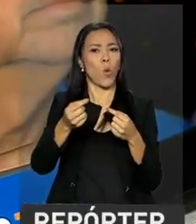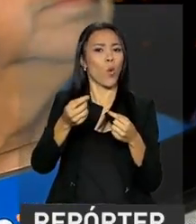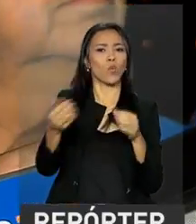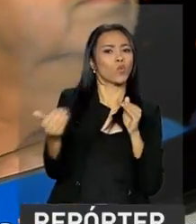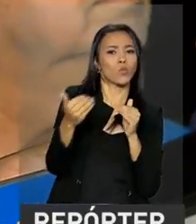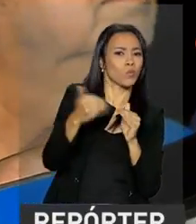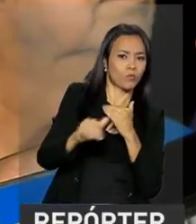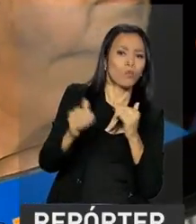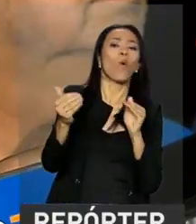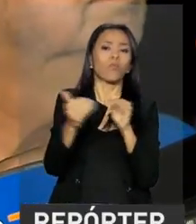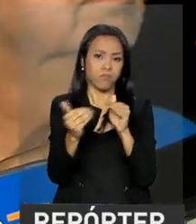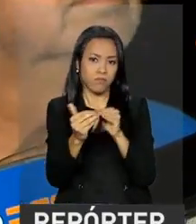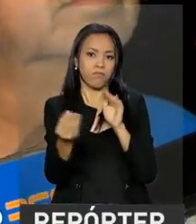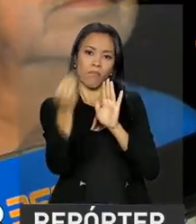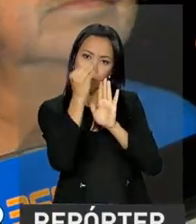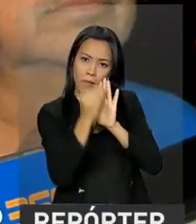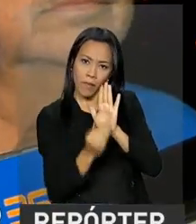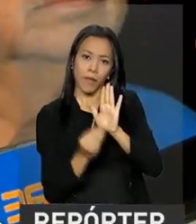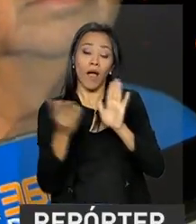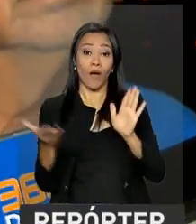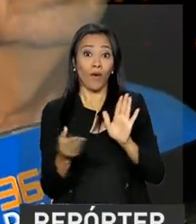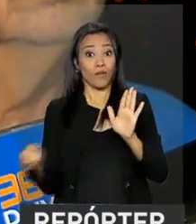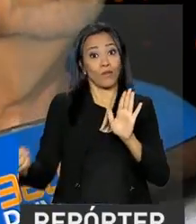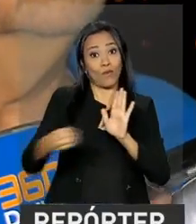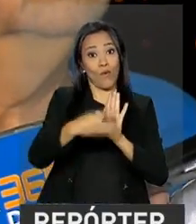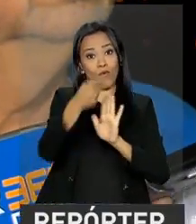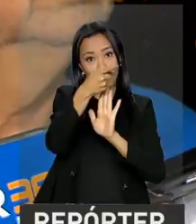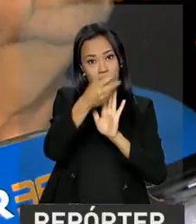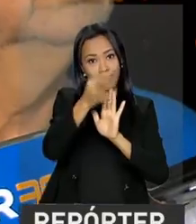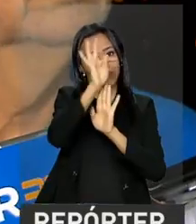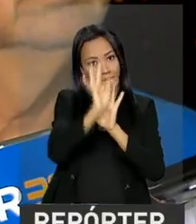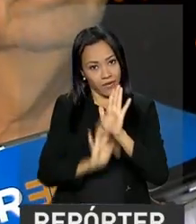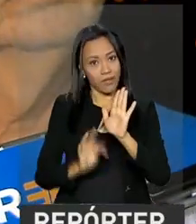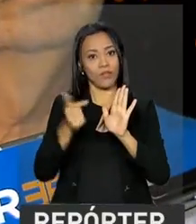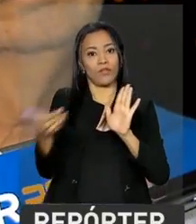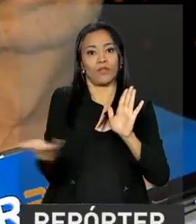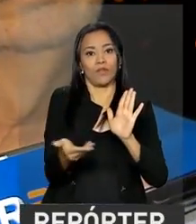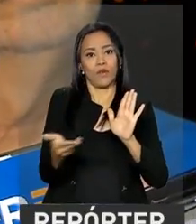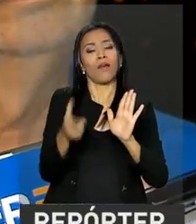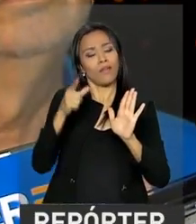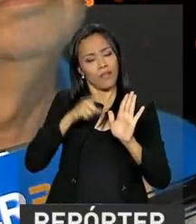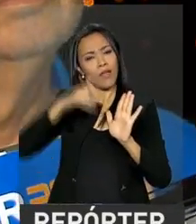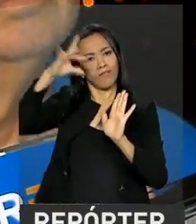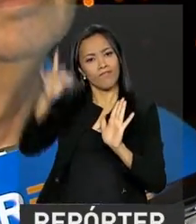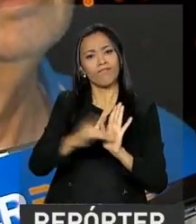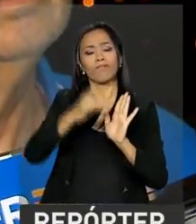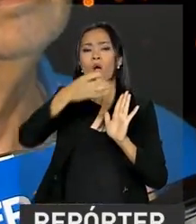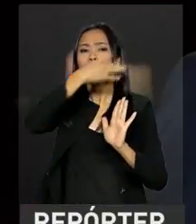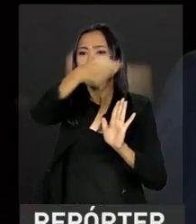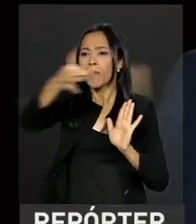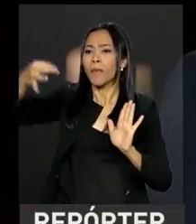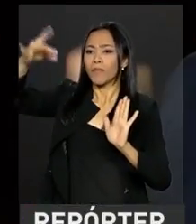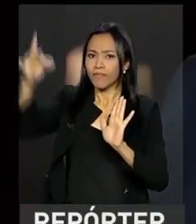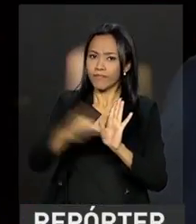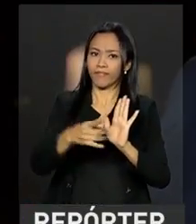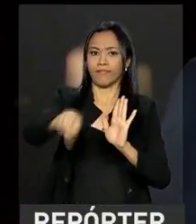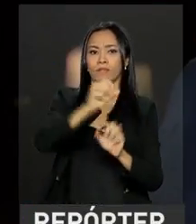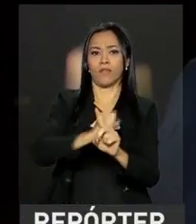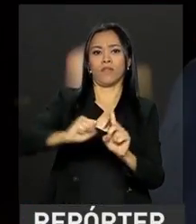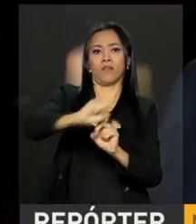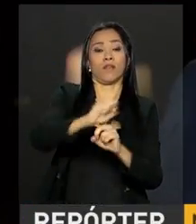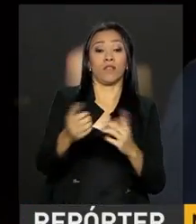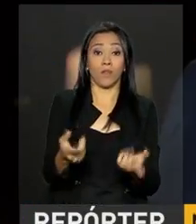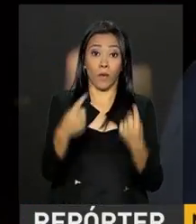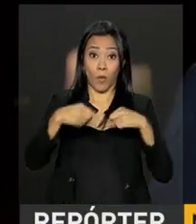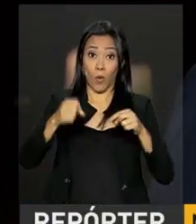dúvida nós tivemos agora uma cara nova que representa realmente o sentimento da sociedade brasileira o projeto foi aprovado